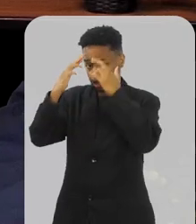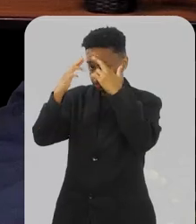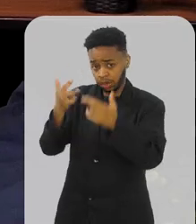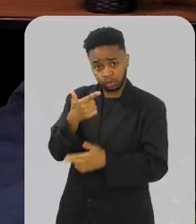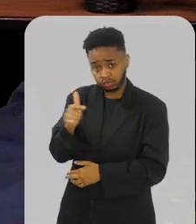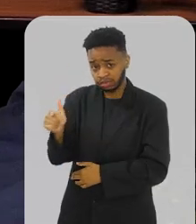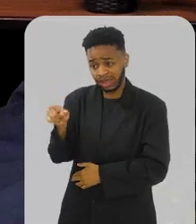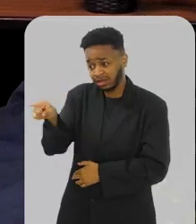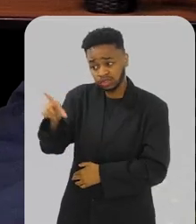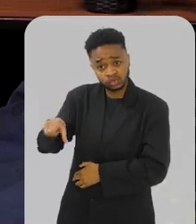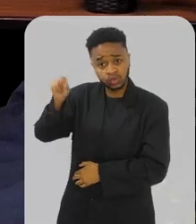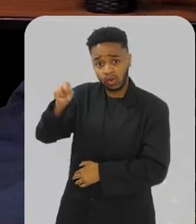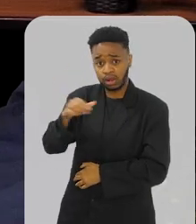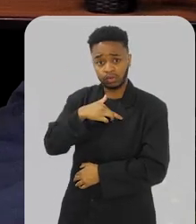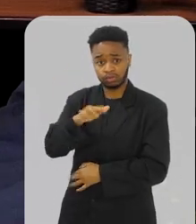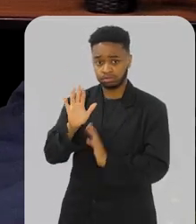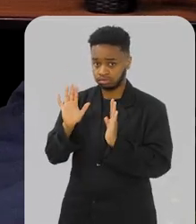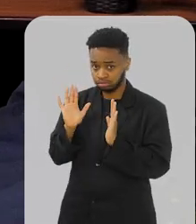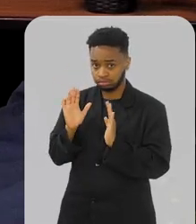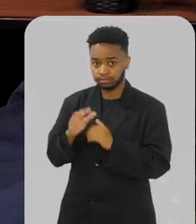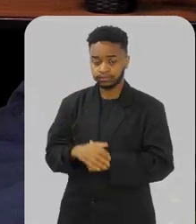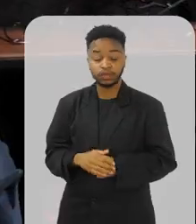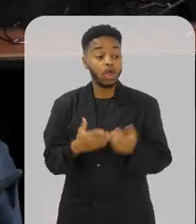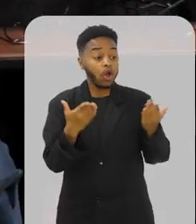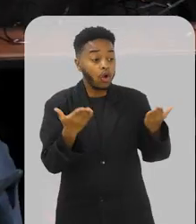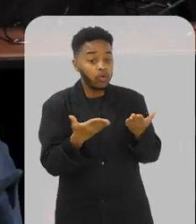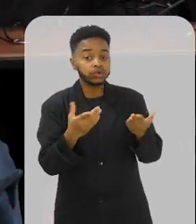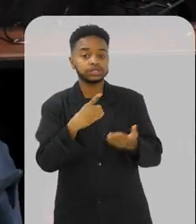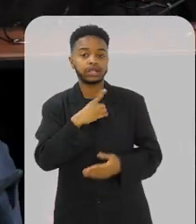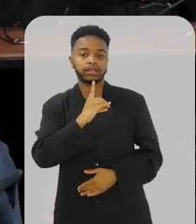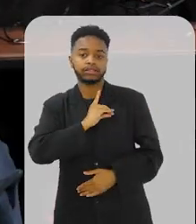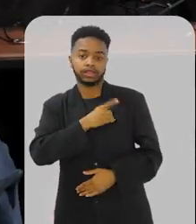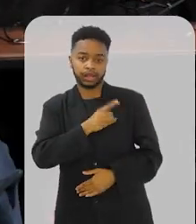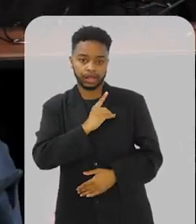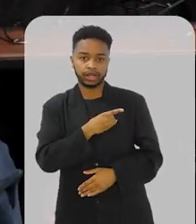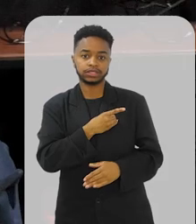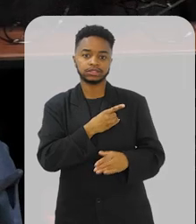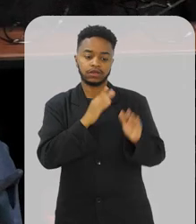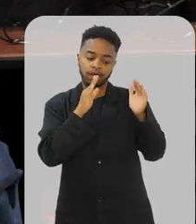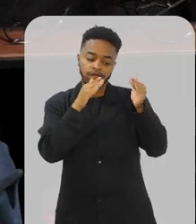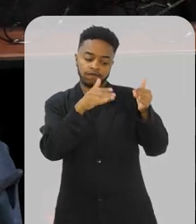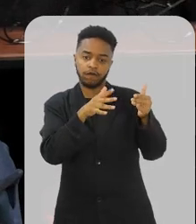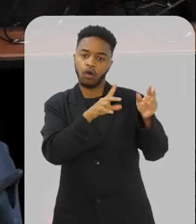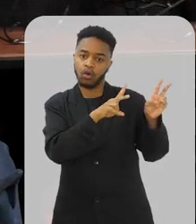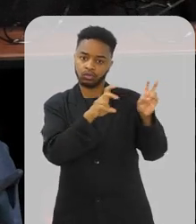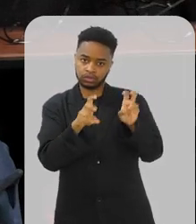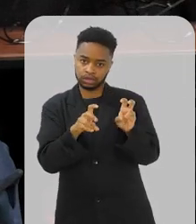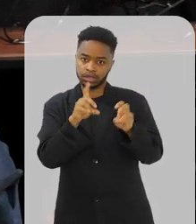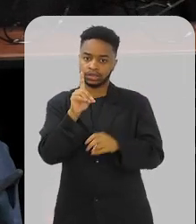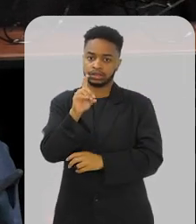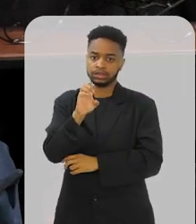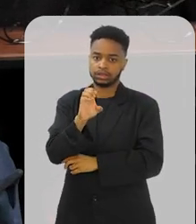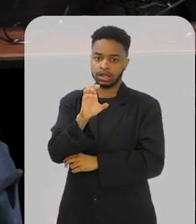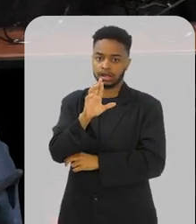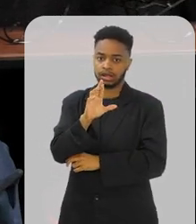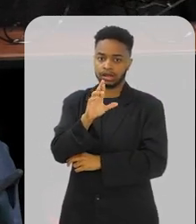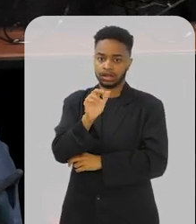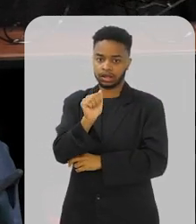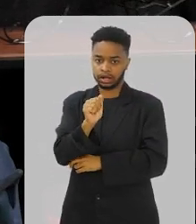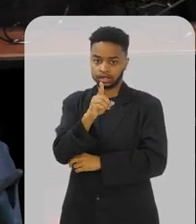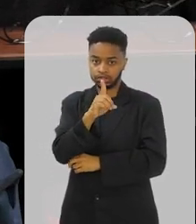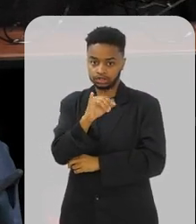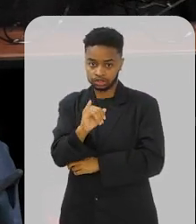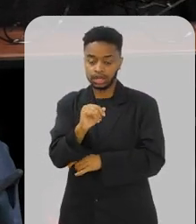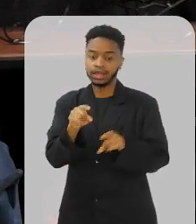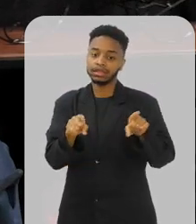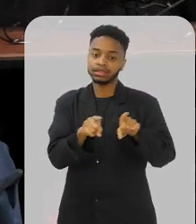respeitando a escolha do próximo. Bem, hoje nós temos uma delegacia específica, que é a DECRAD, E também